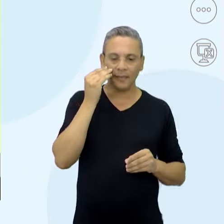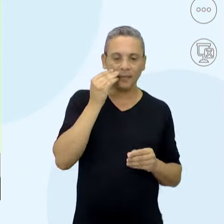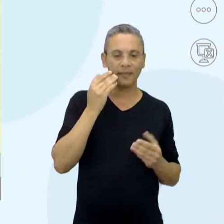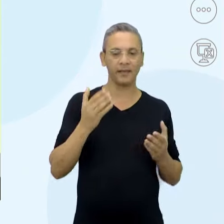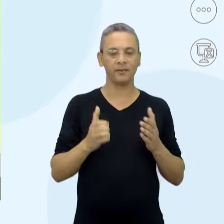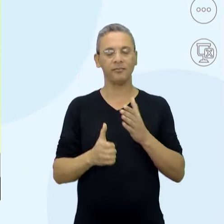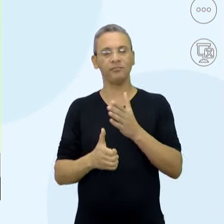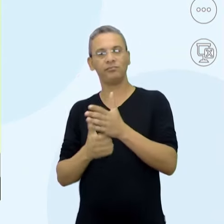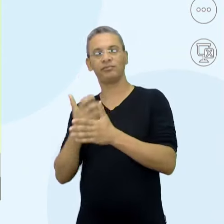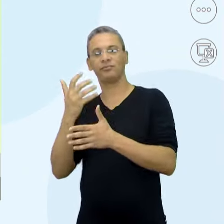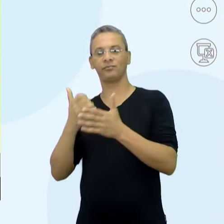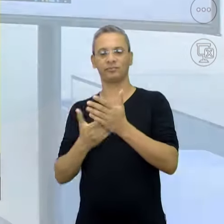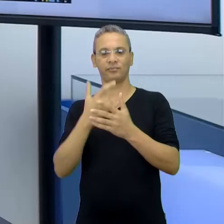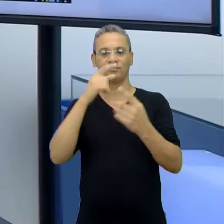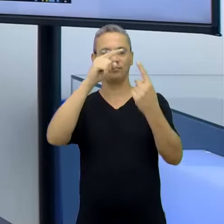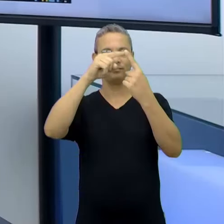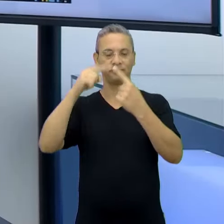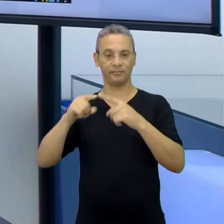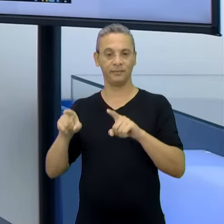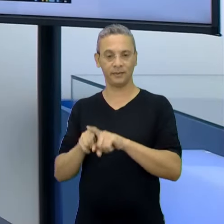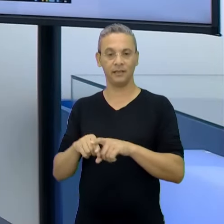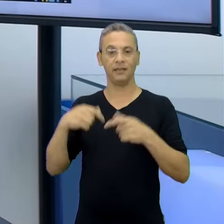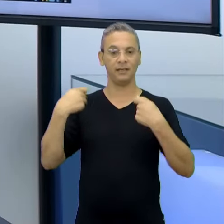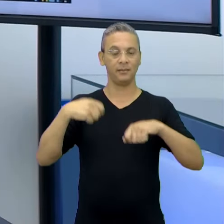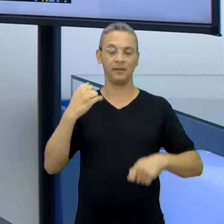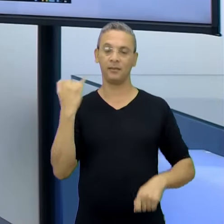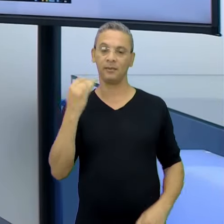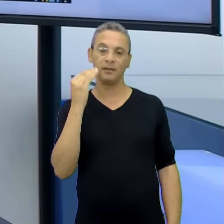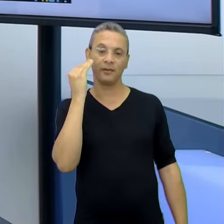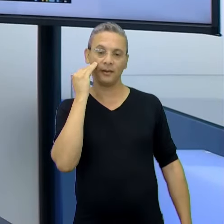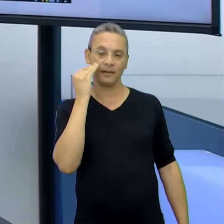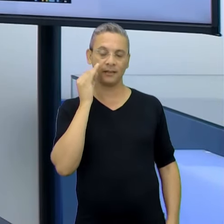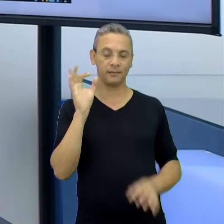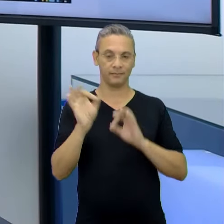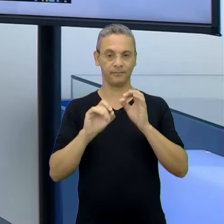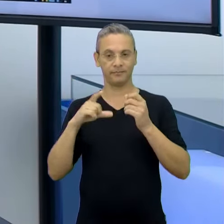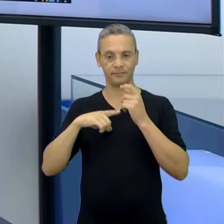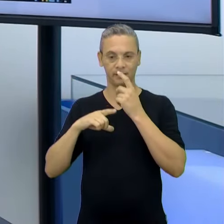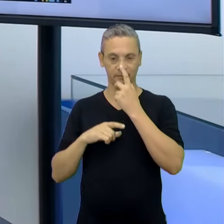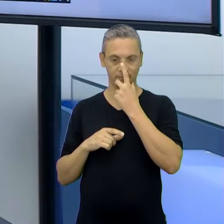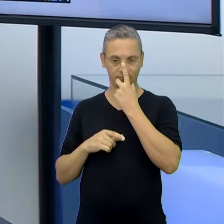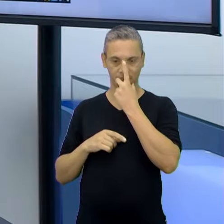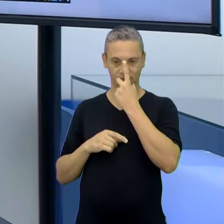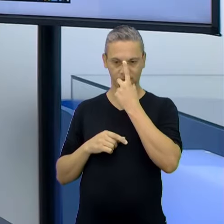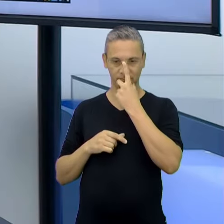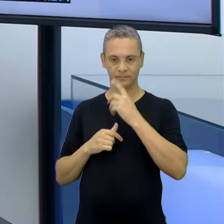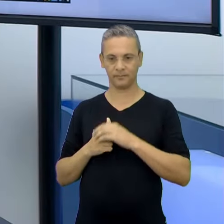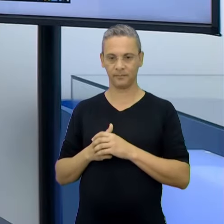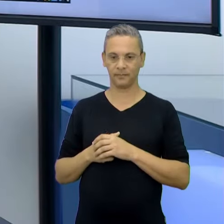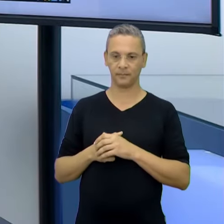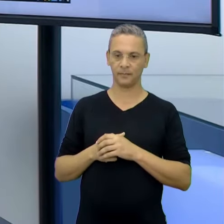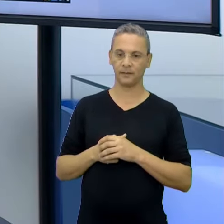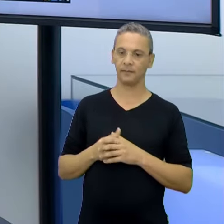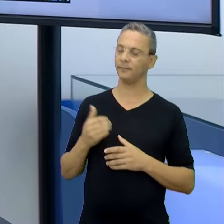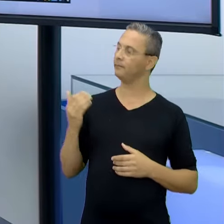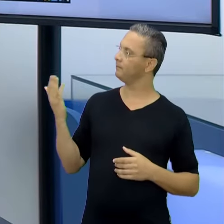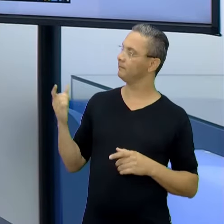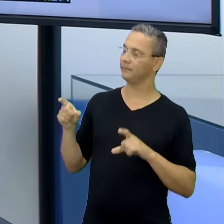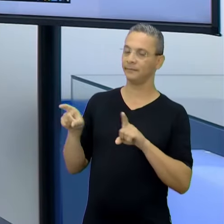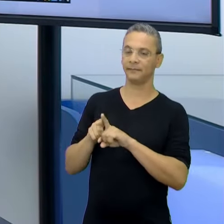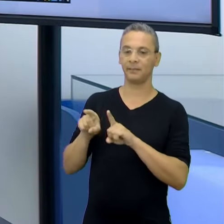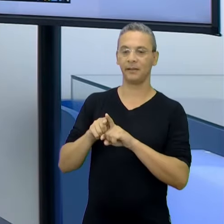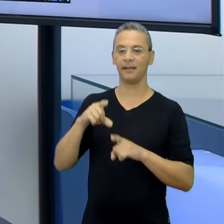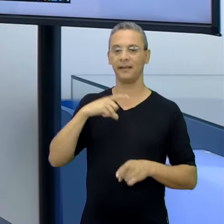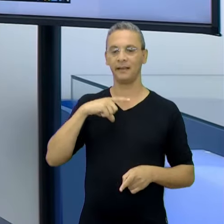as várias combinações. Tem que testar as várias combinações, tá bom? E tem,